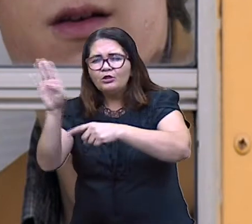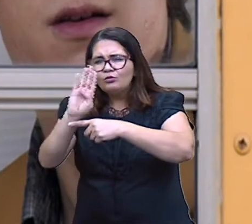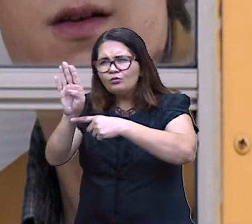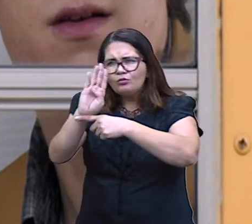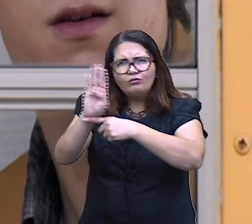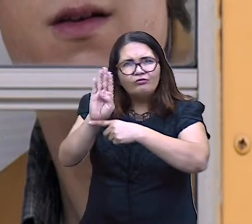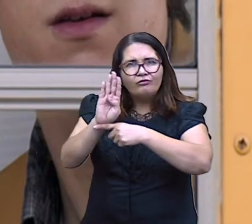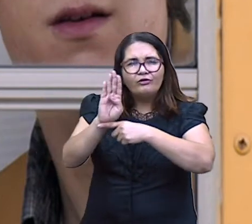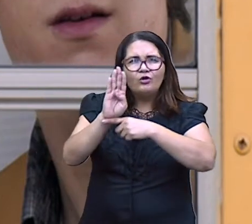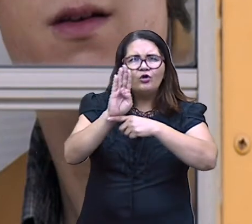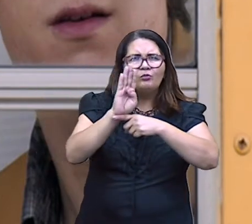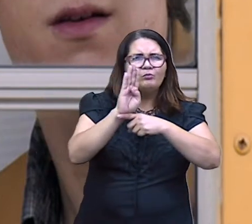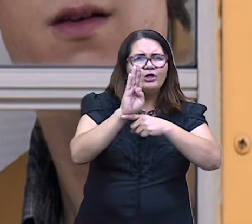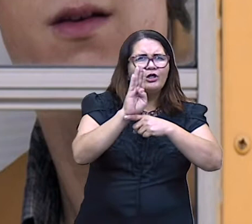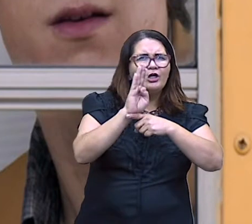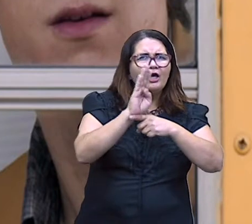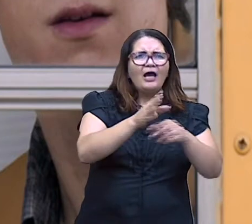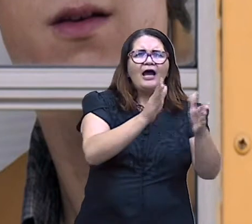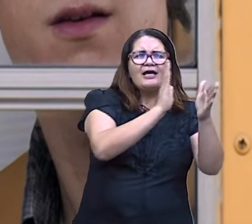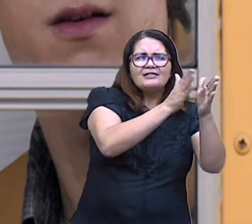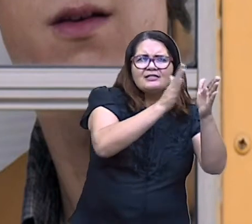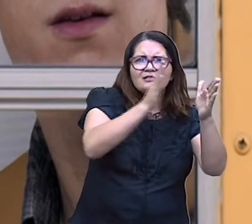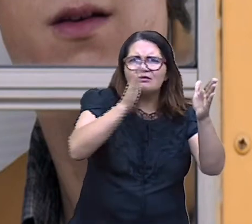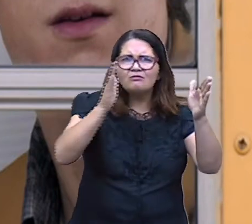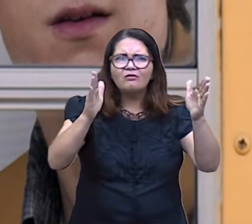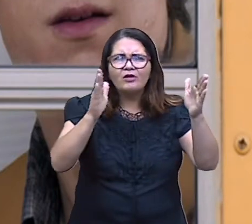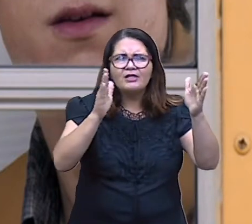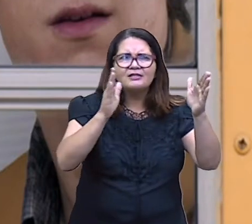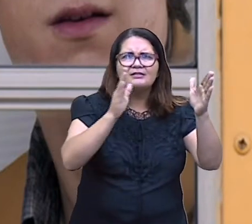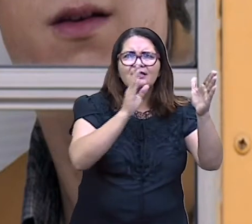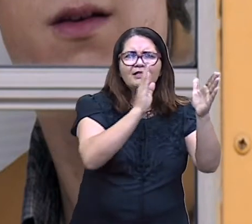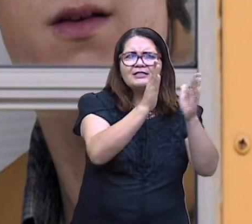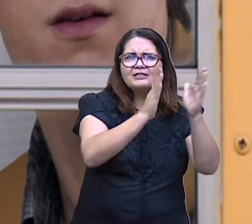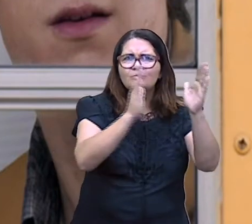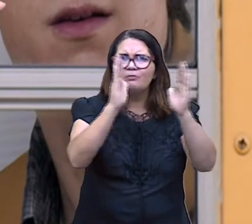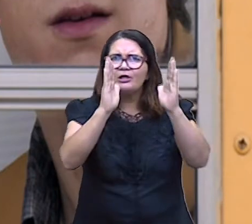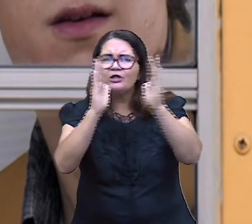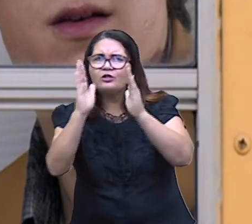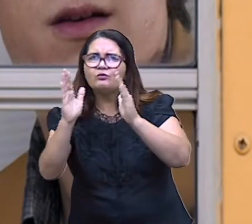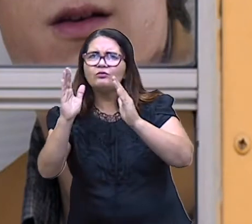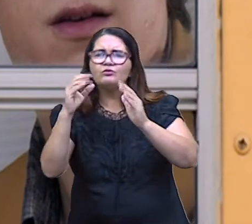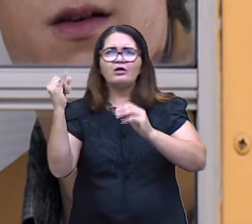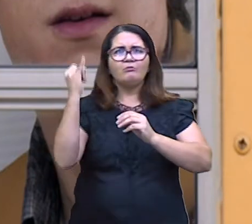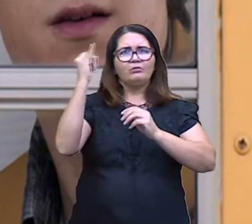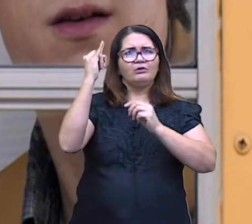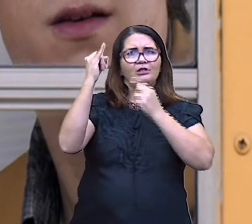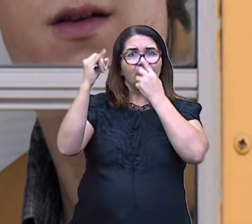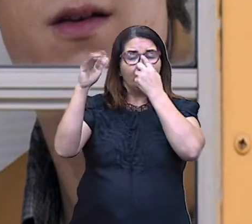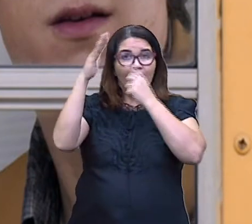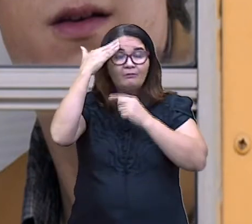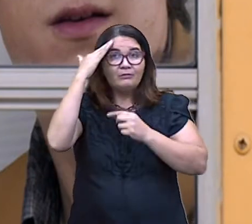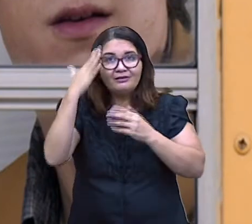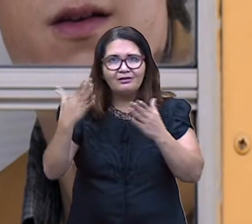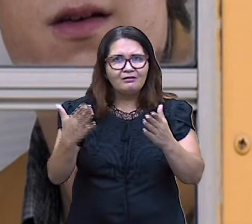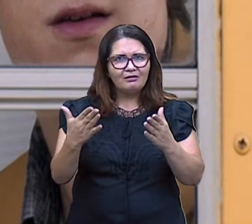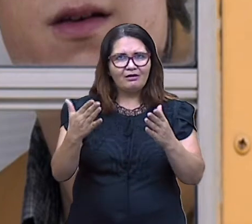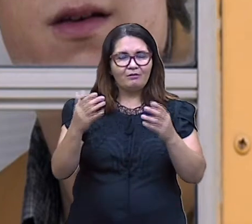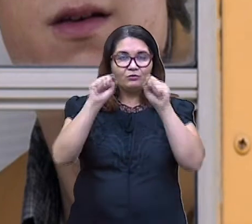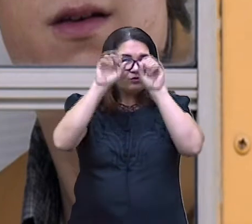nos mínimos detalhes, até mesmo para que o ator saiba o que fazer e como a sala deve ficar depois daquela